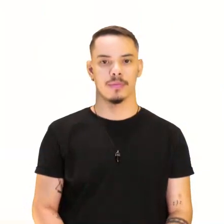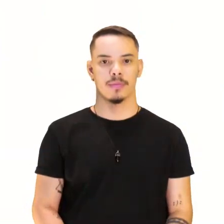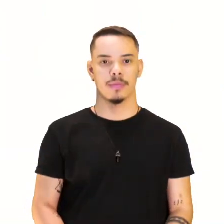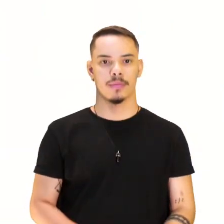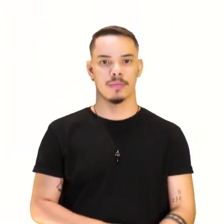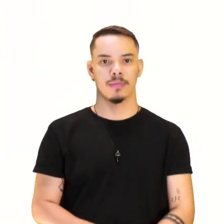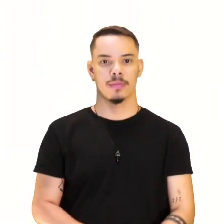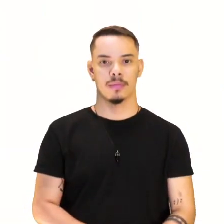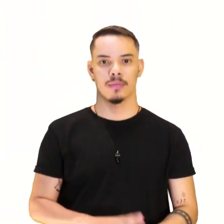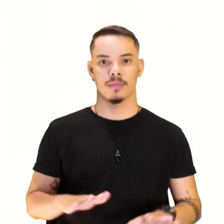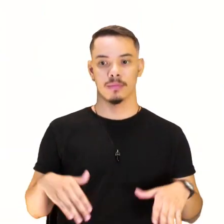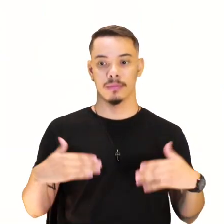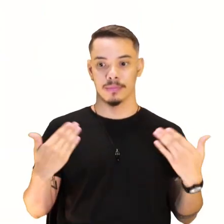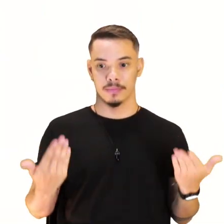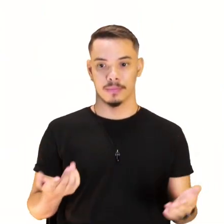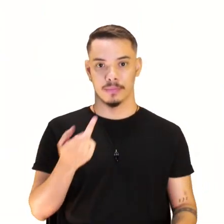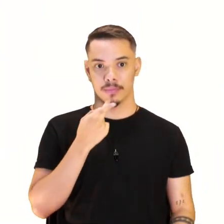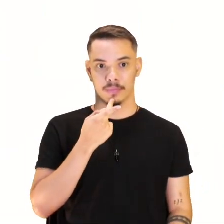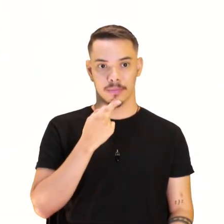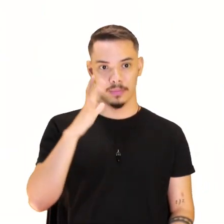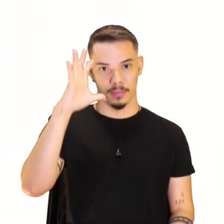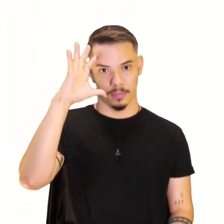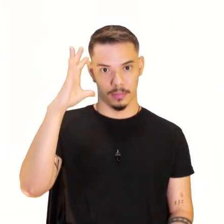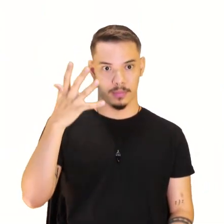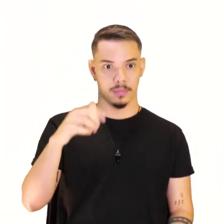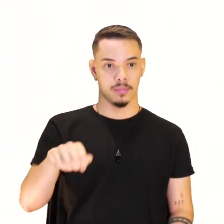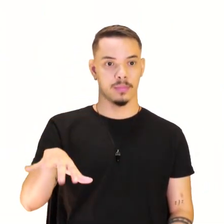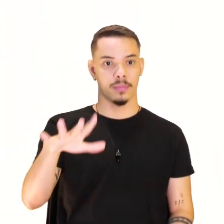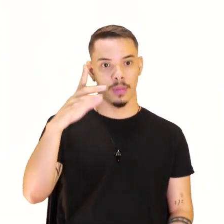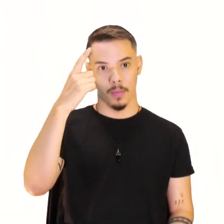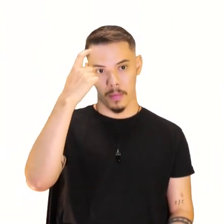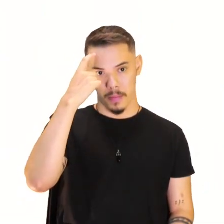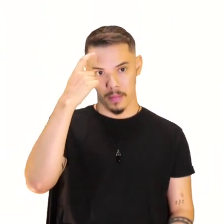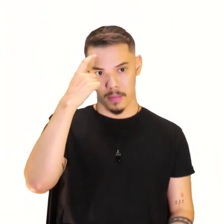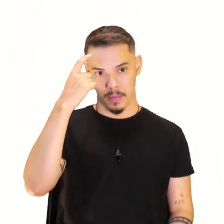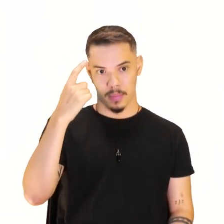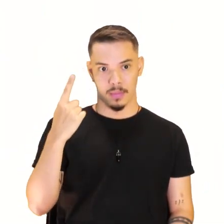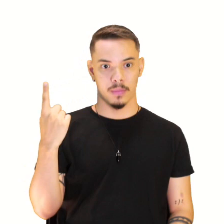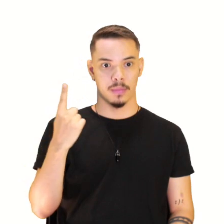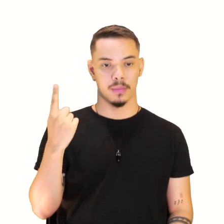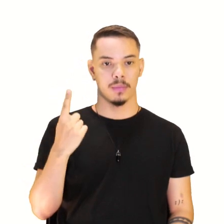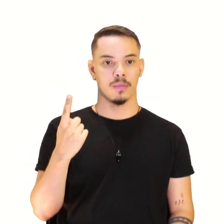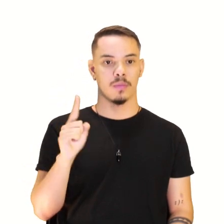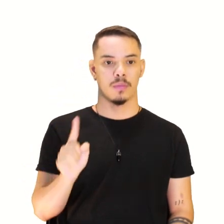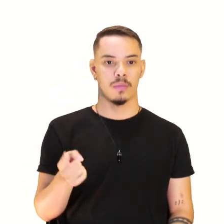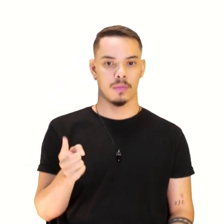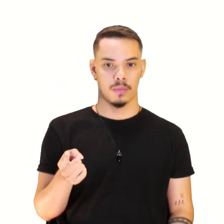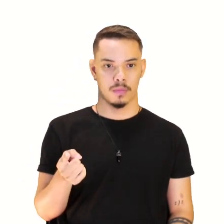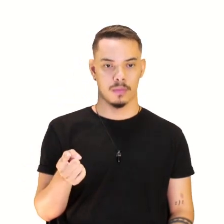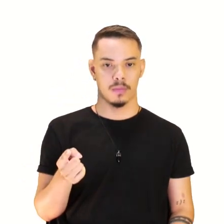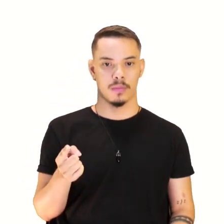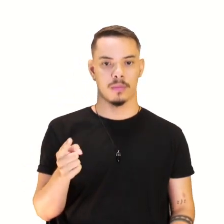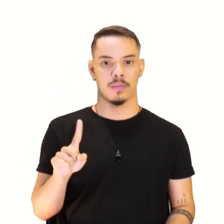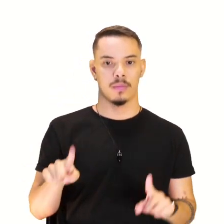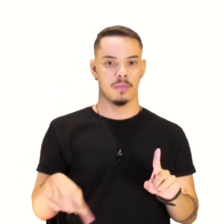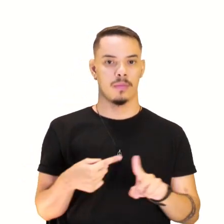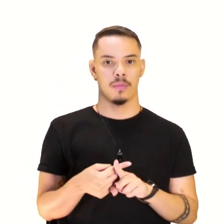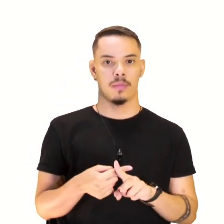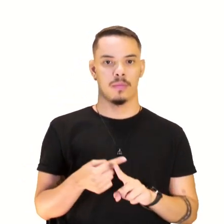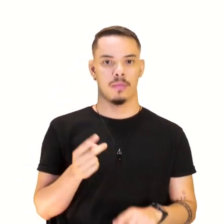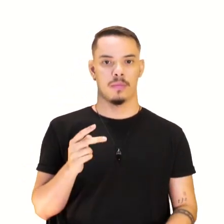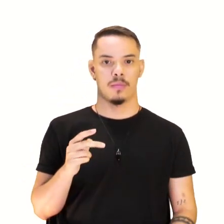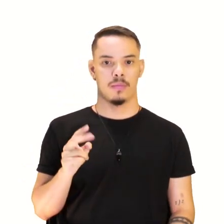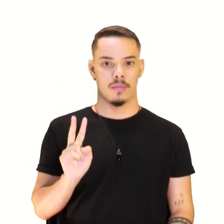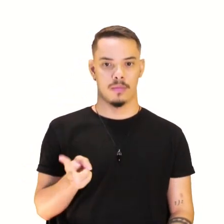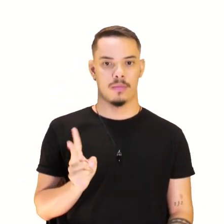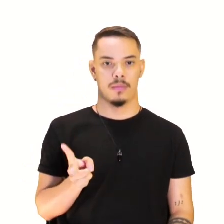Então, quando a gente fala de resolver essa situação, vamos pensar. No primeiro dia... R$1. No segundo dia, R$1 a mais que o dia anterior. Foi